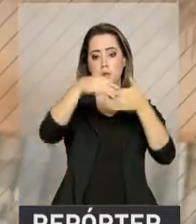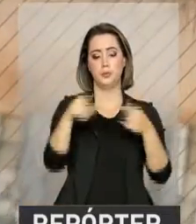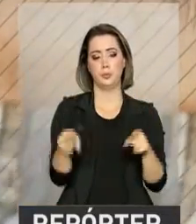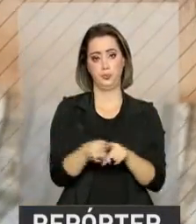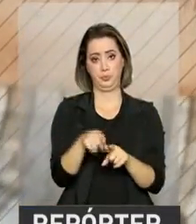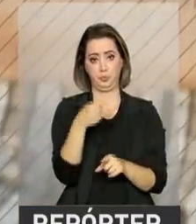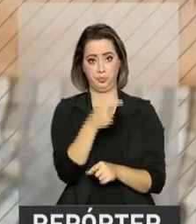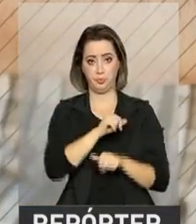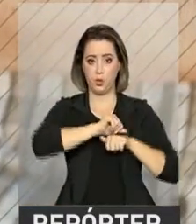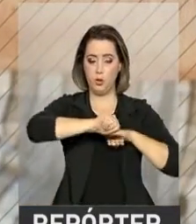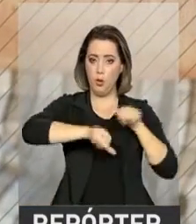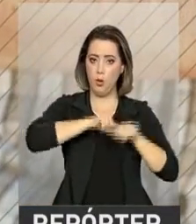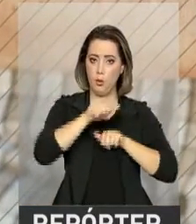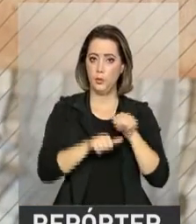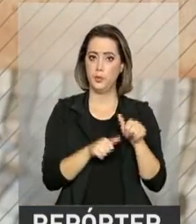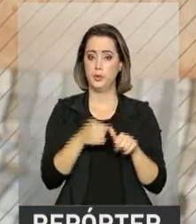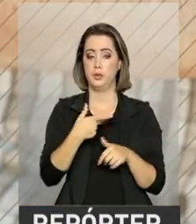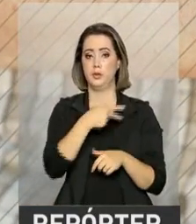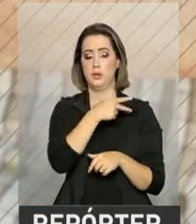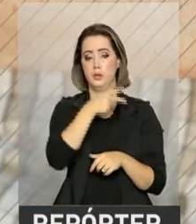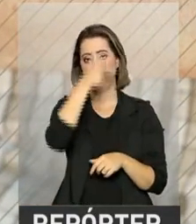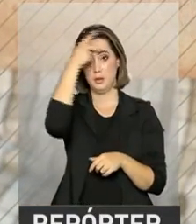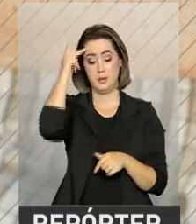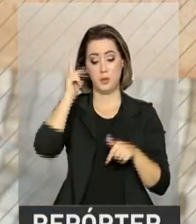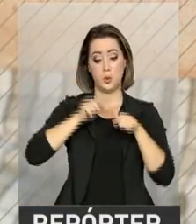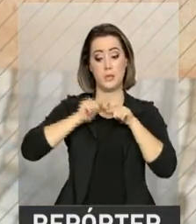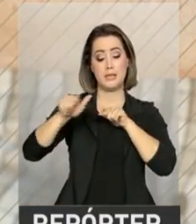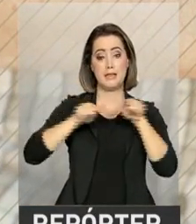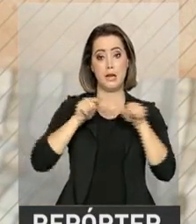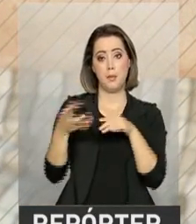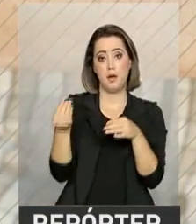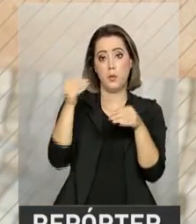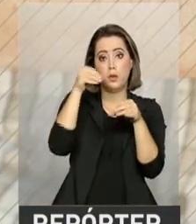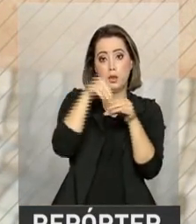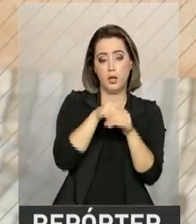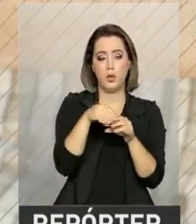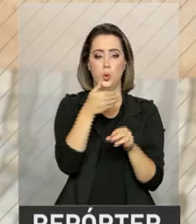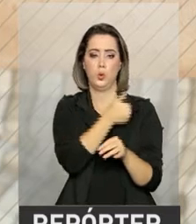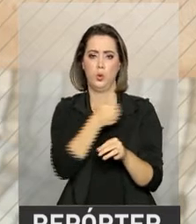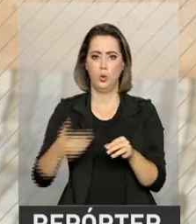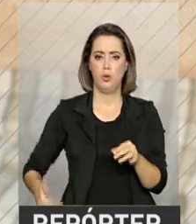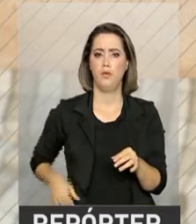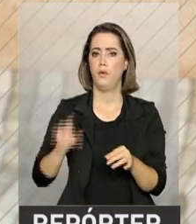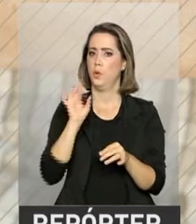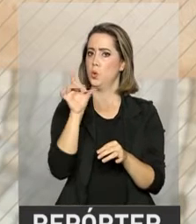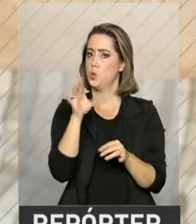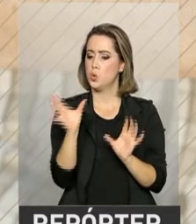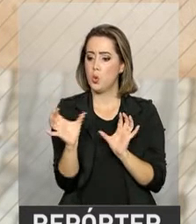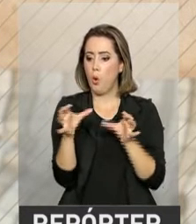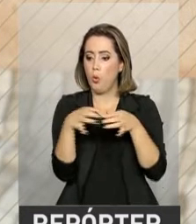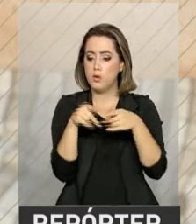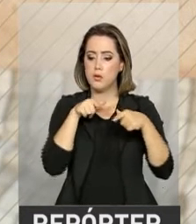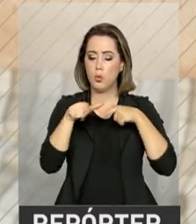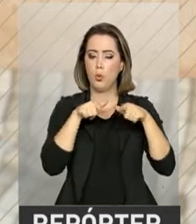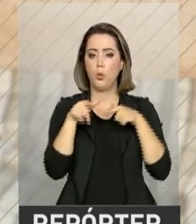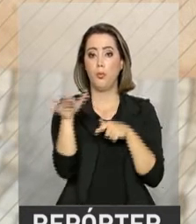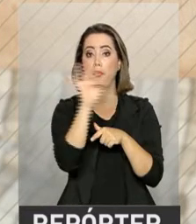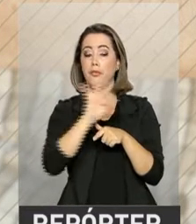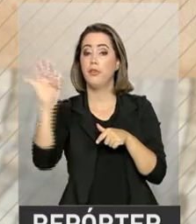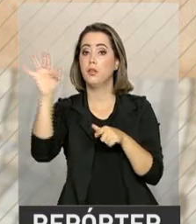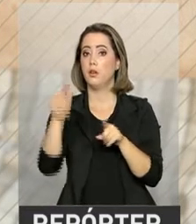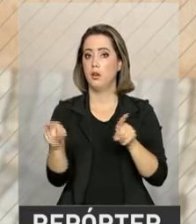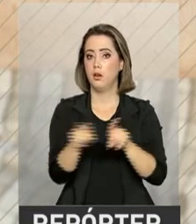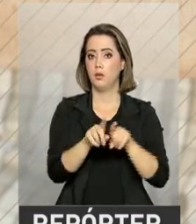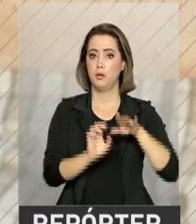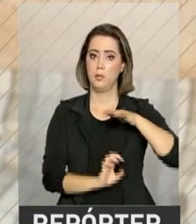alteração os servidores públicos alcançados pela reforma serão apenas os pederastas além dos trabalhadores da